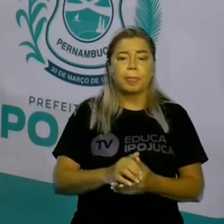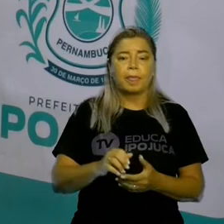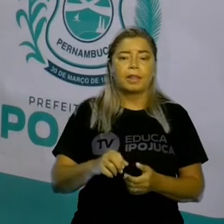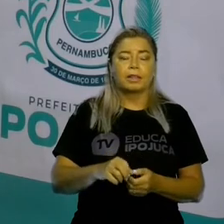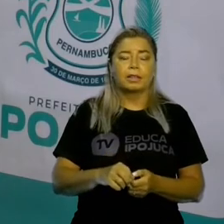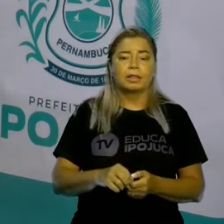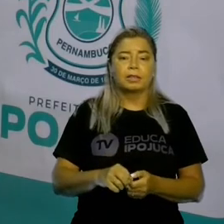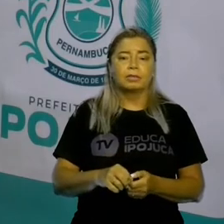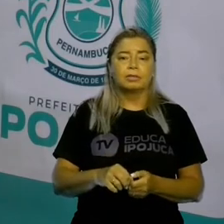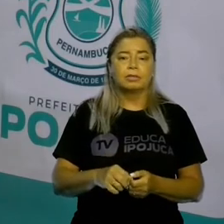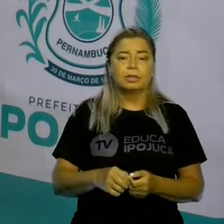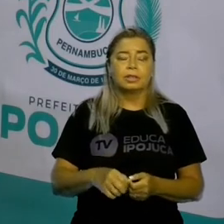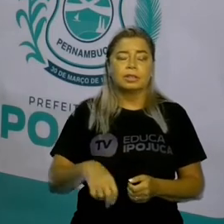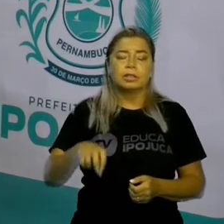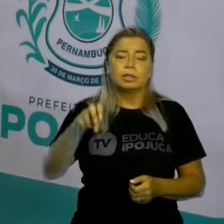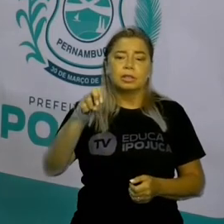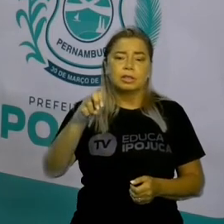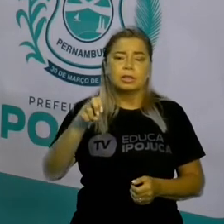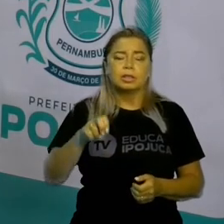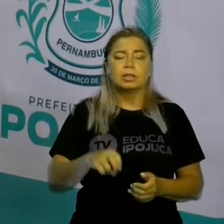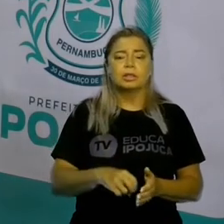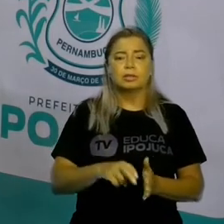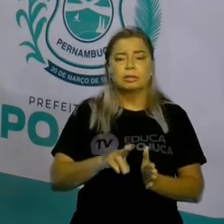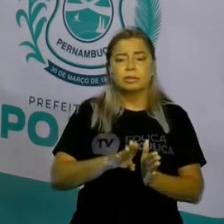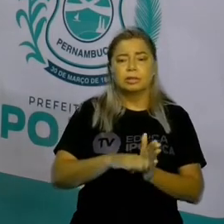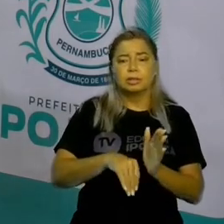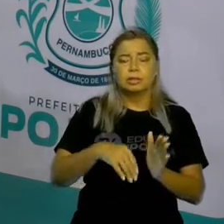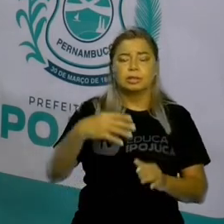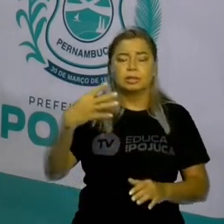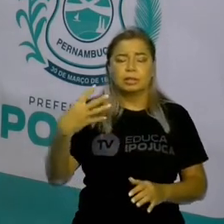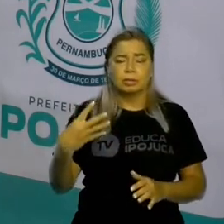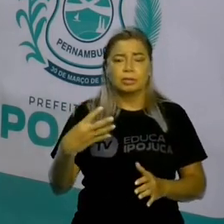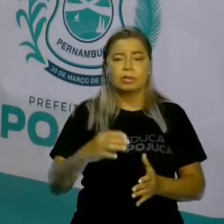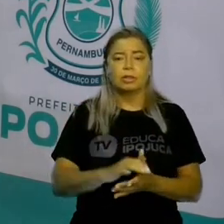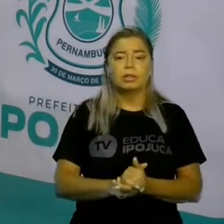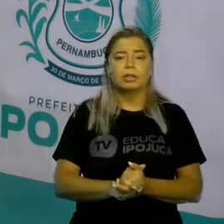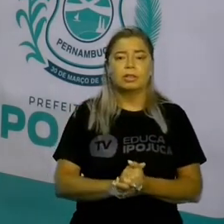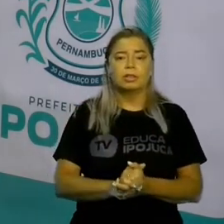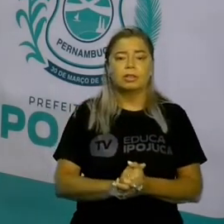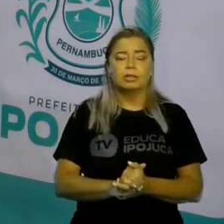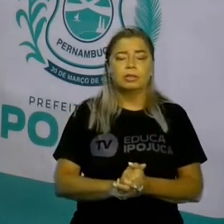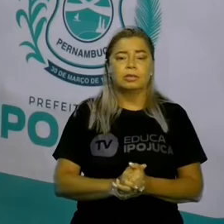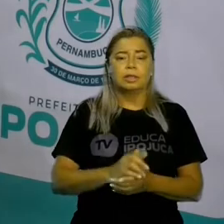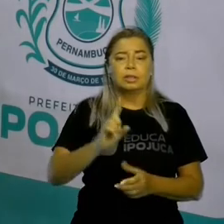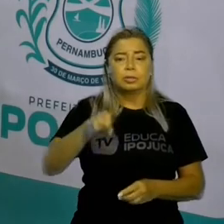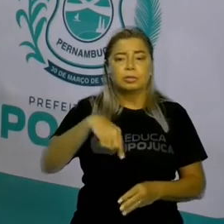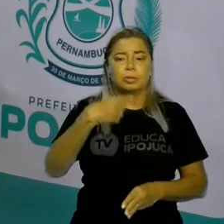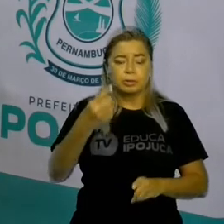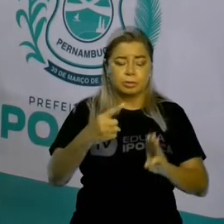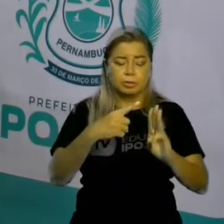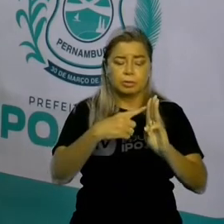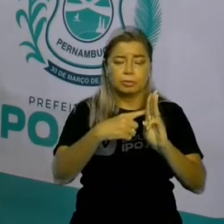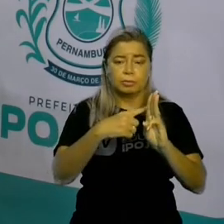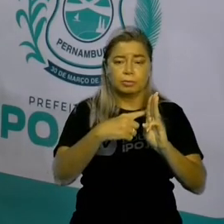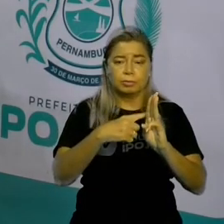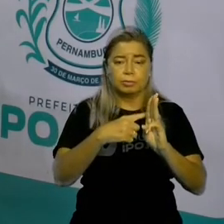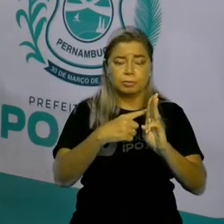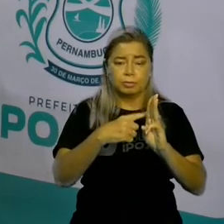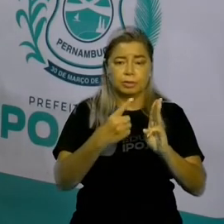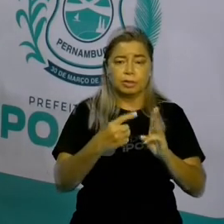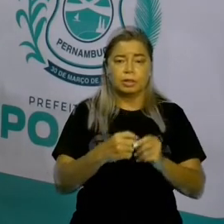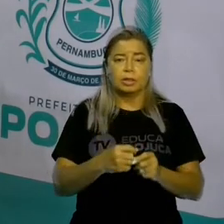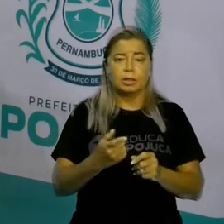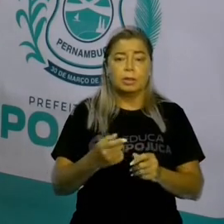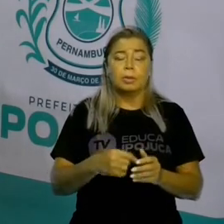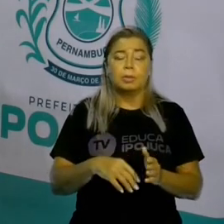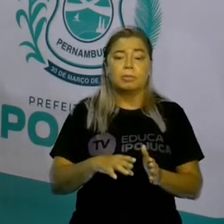De 5 eu consigo tirar 4, então vou passar para a próxima. Na próxima são as centenas, só que eu só tenho uma centena para